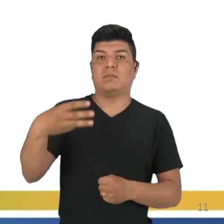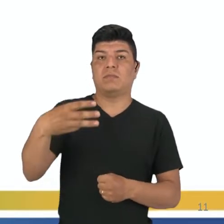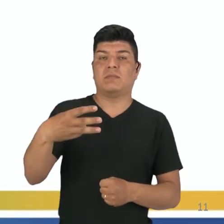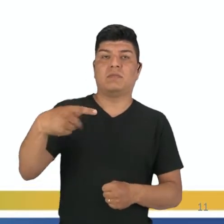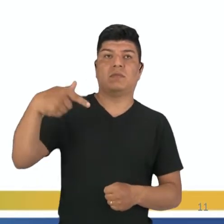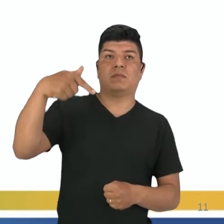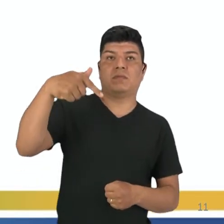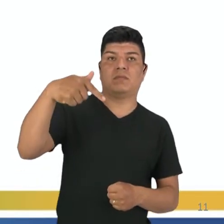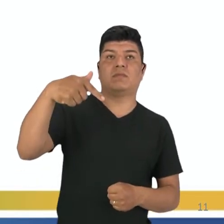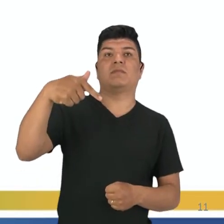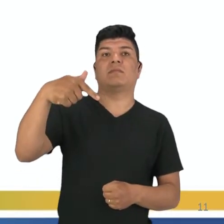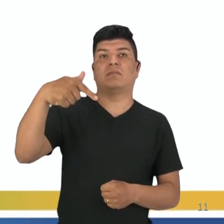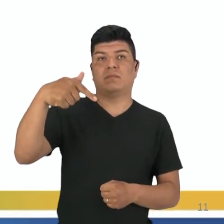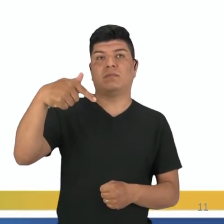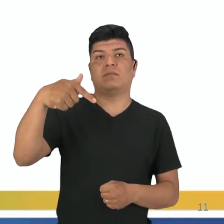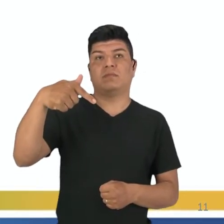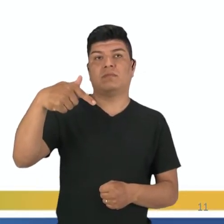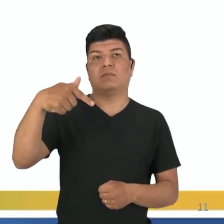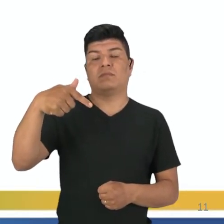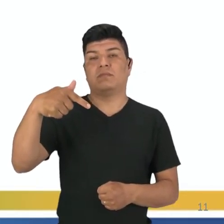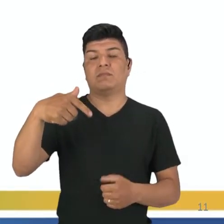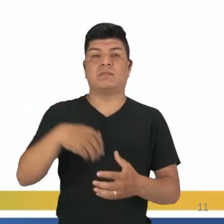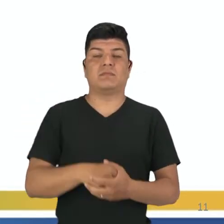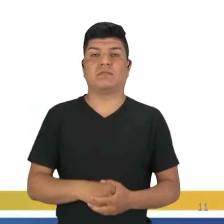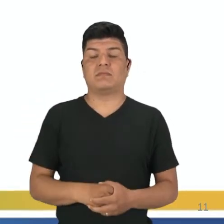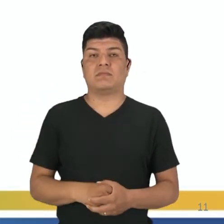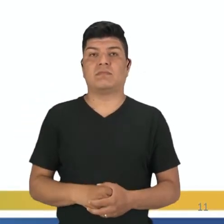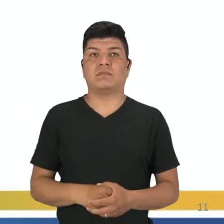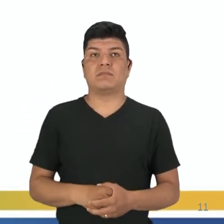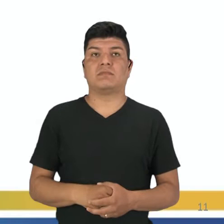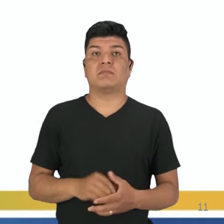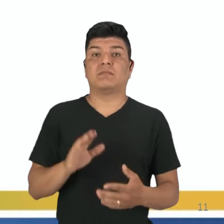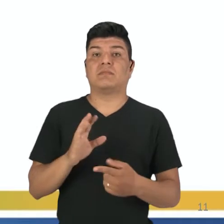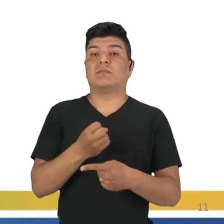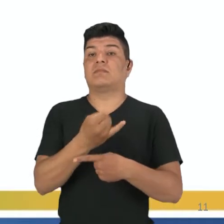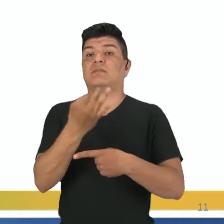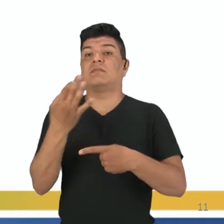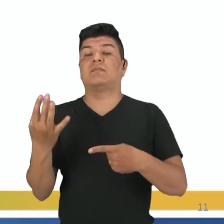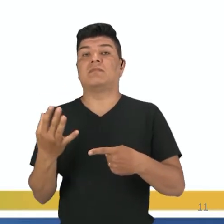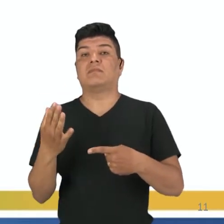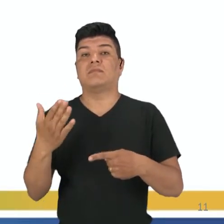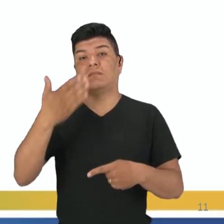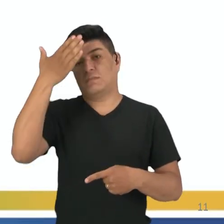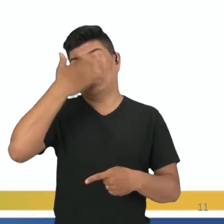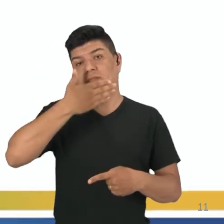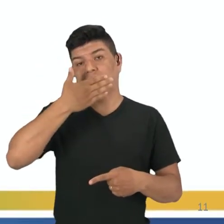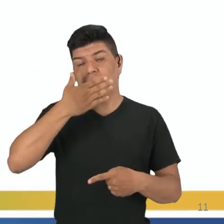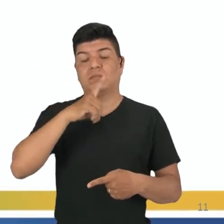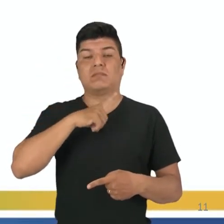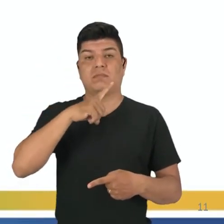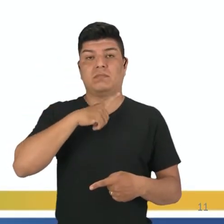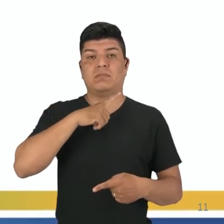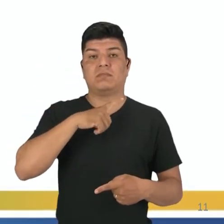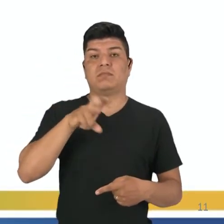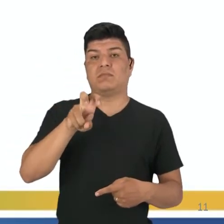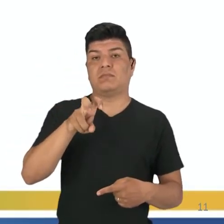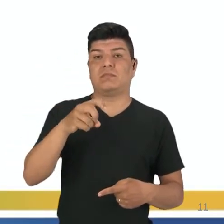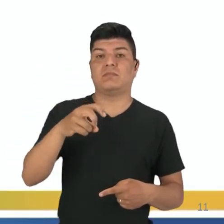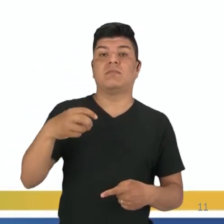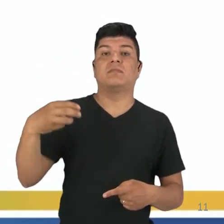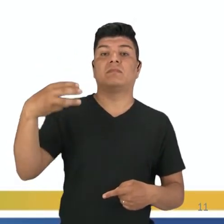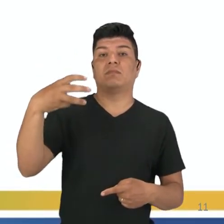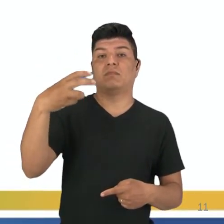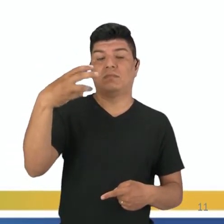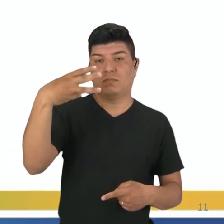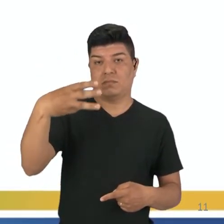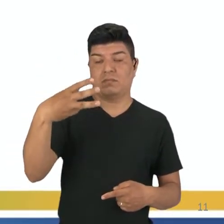é igual à base do logaritmano. Então, esse expoente do logaritmano vai para frente e log de 3 na base 3